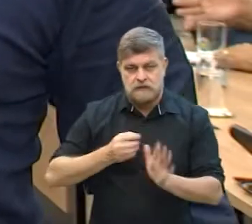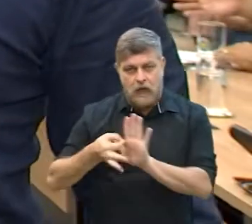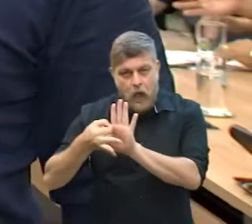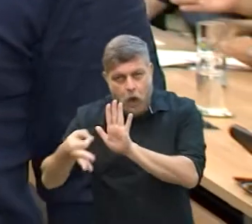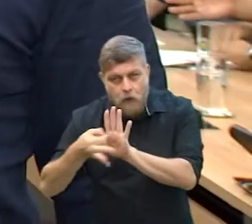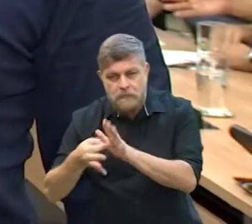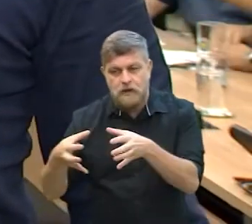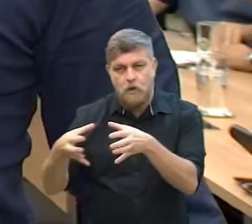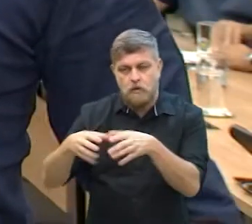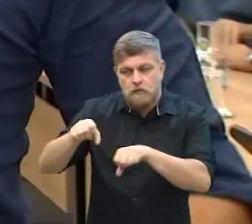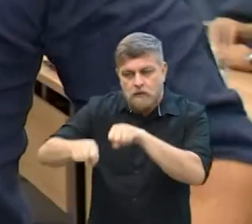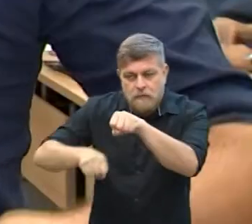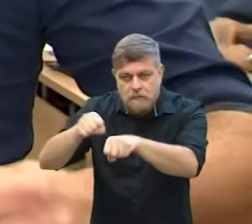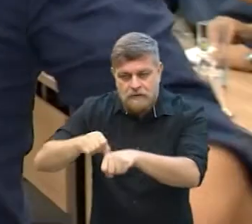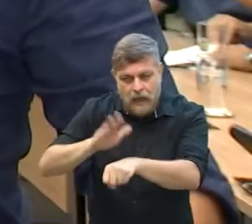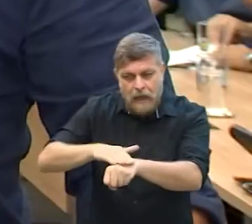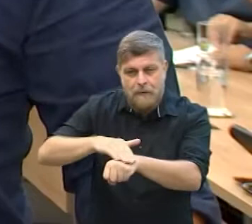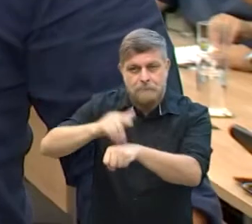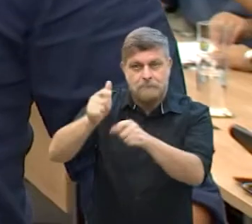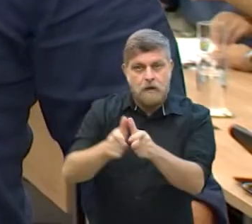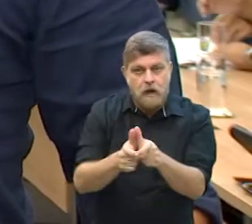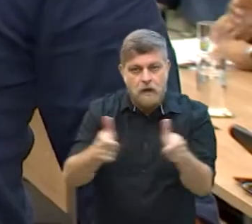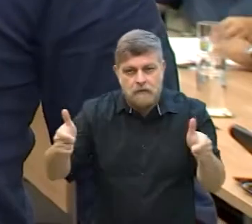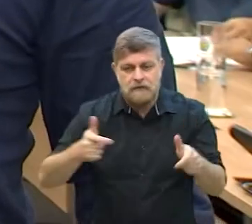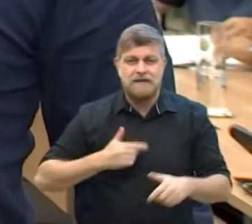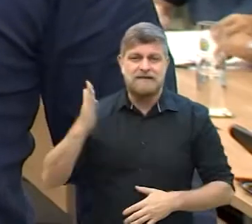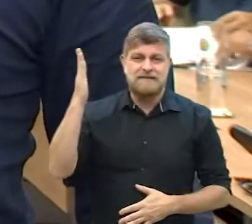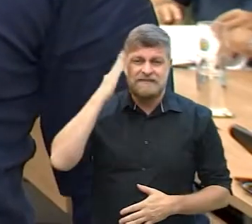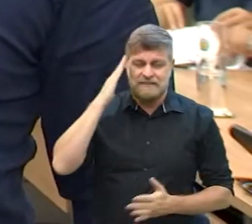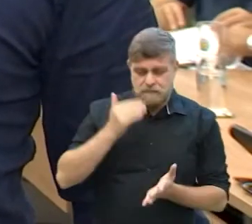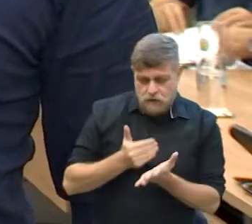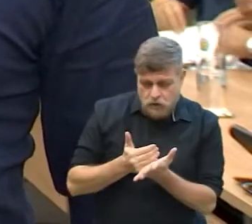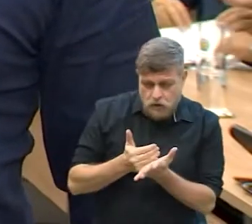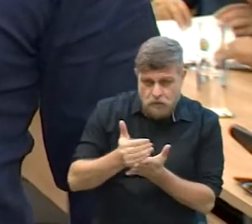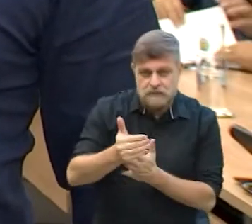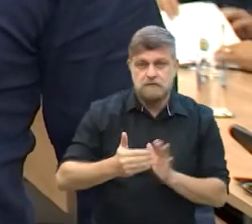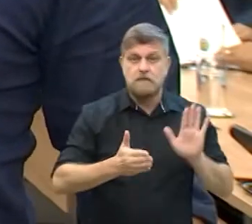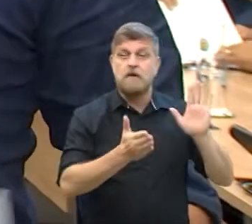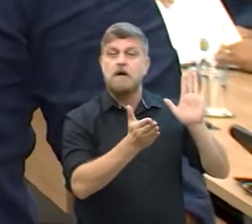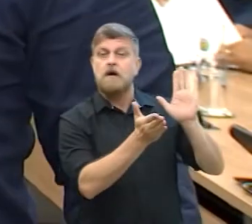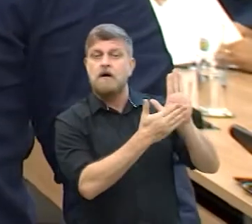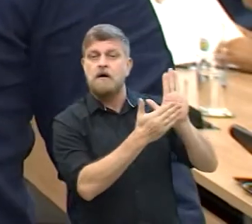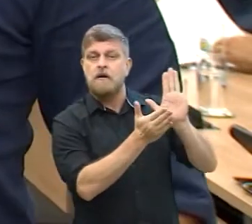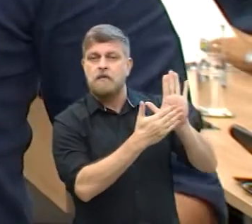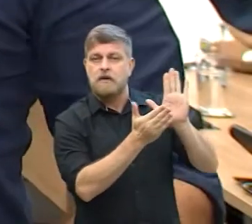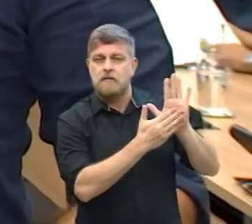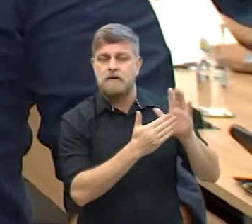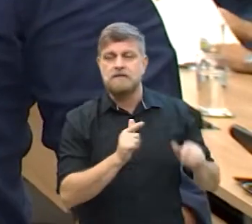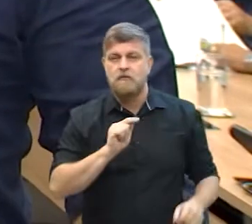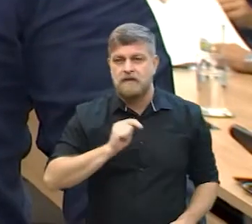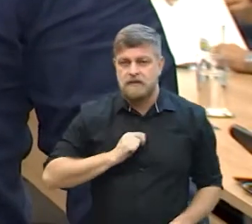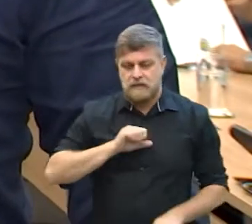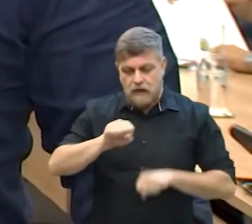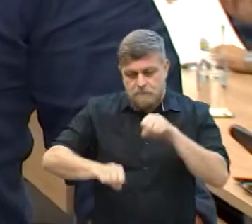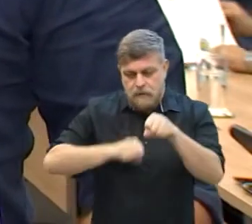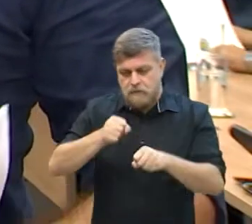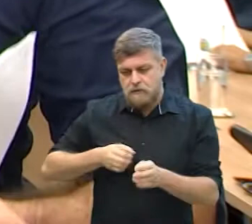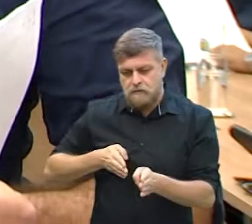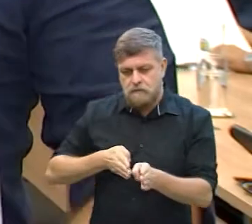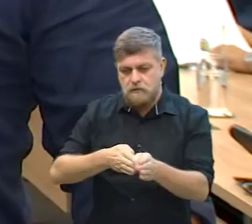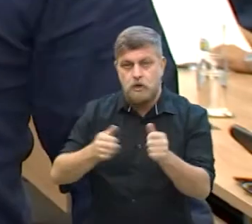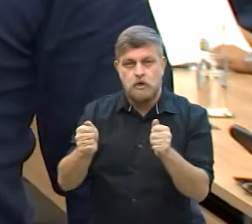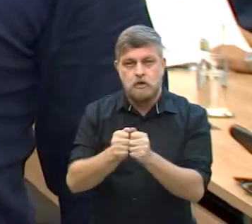poder trazer eles junto aí para ampliar. Porque a gente sabe que desde o início foi prometido a ciclofaixa, a